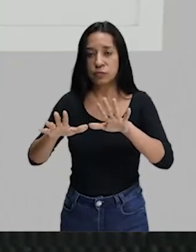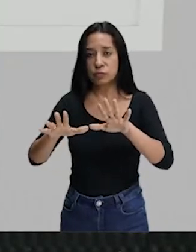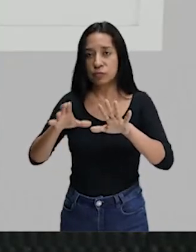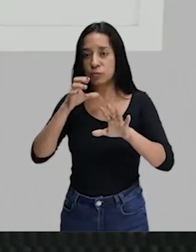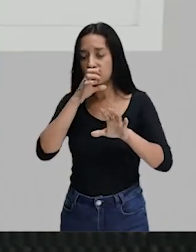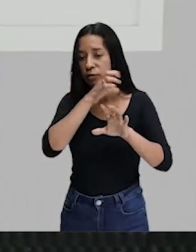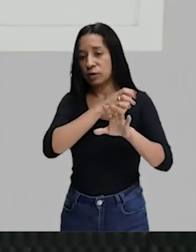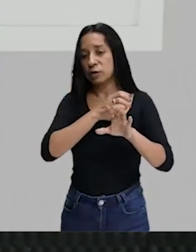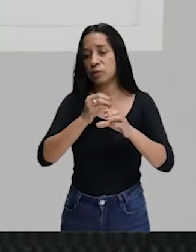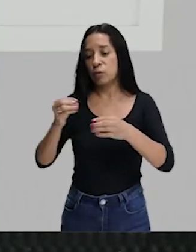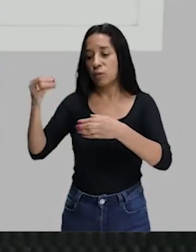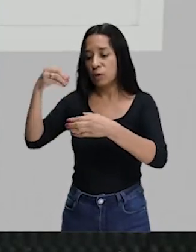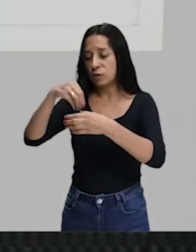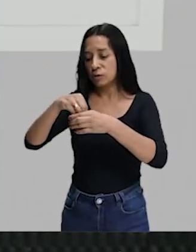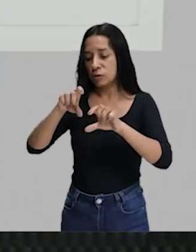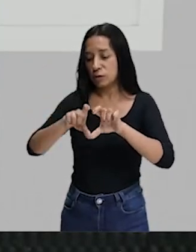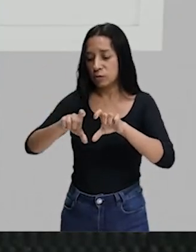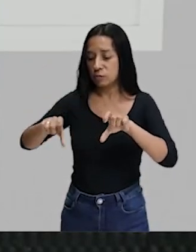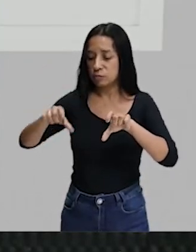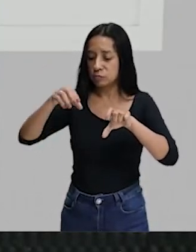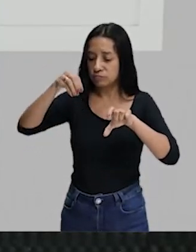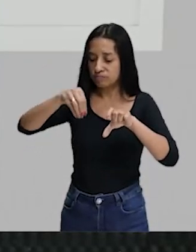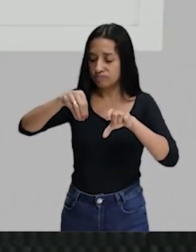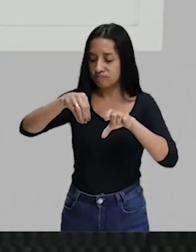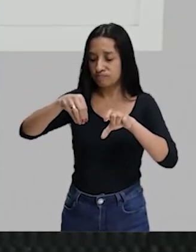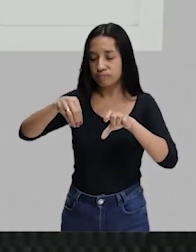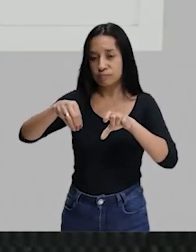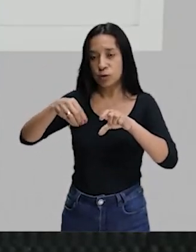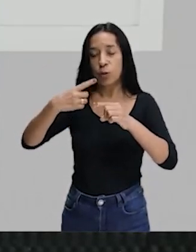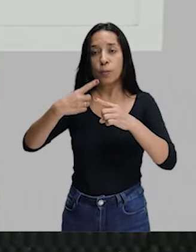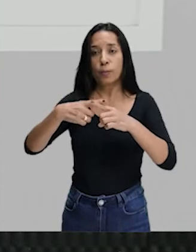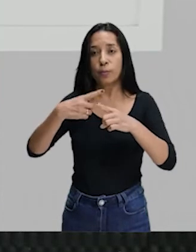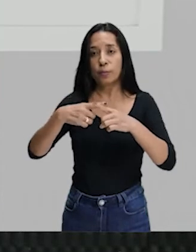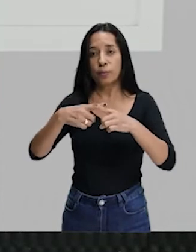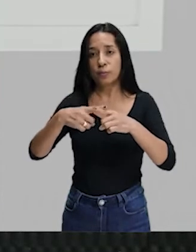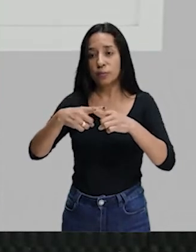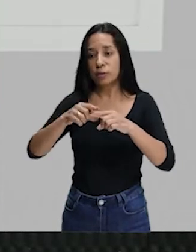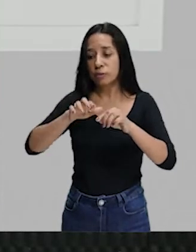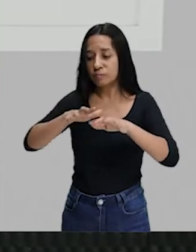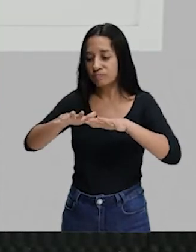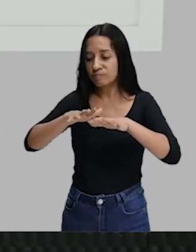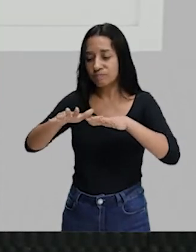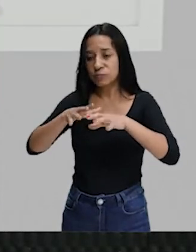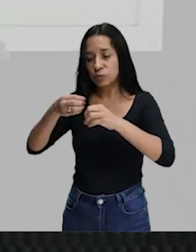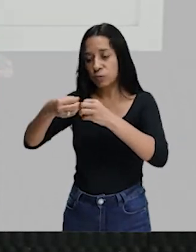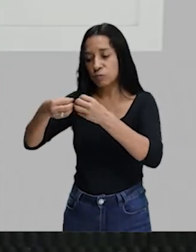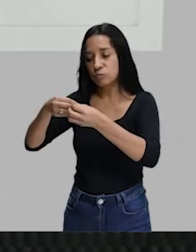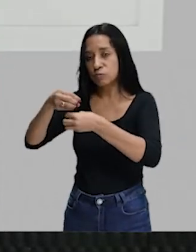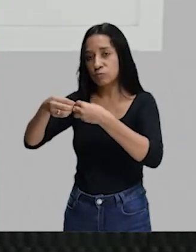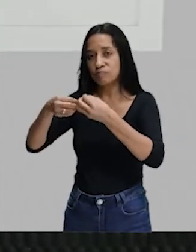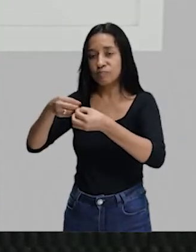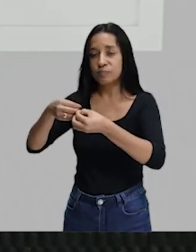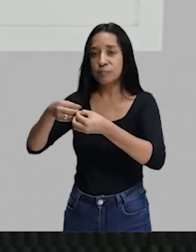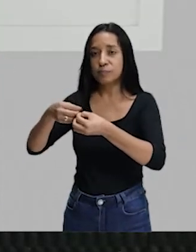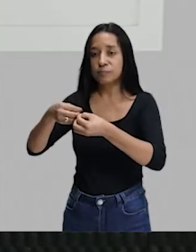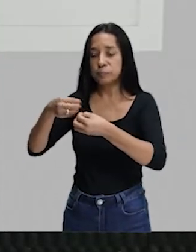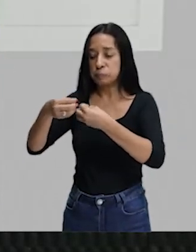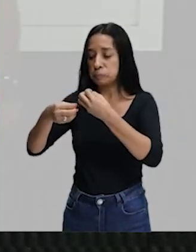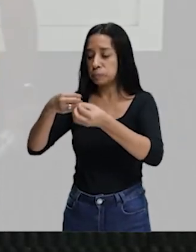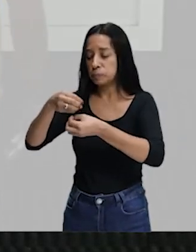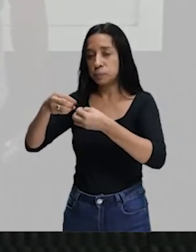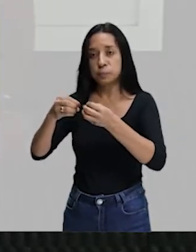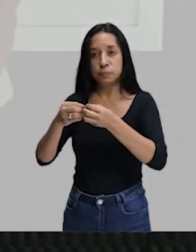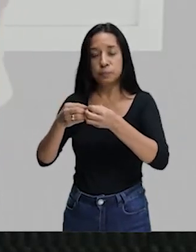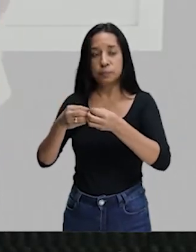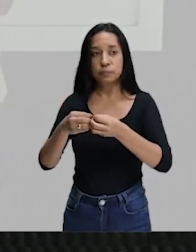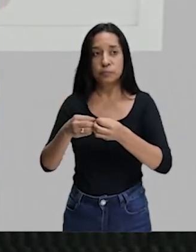interno a este sólido, justamente por conta dessa vibração forçada que acontece com as moléculas dele,